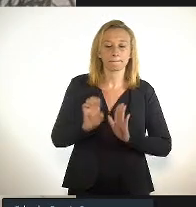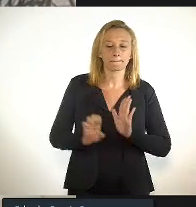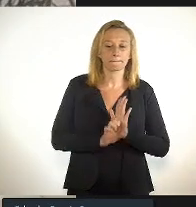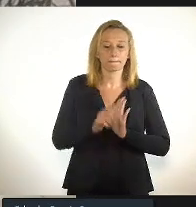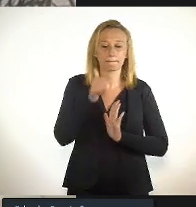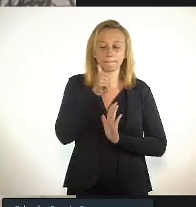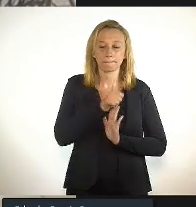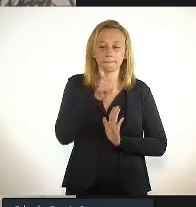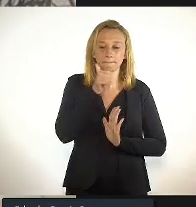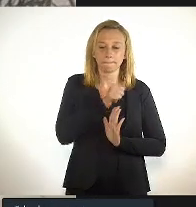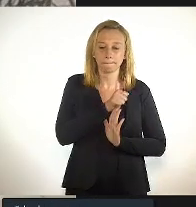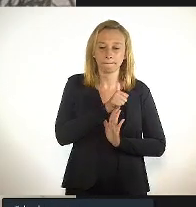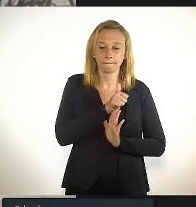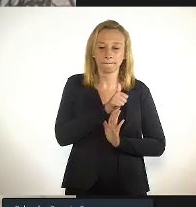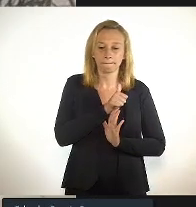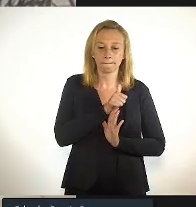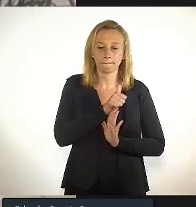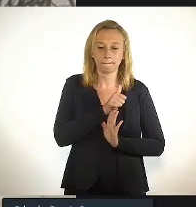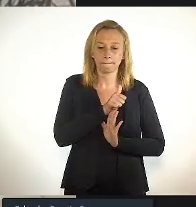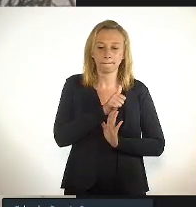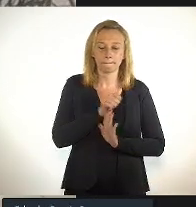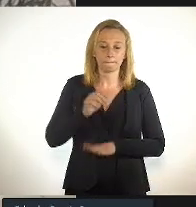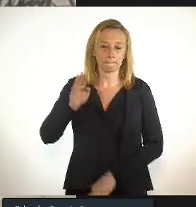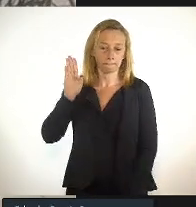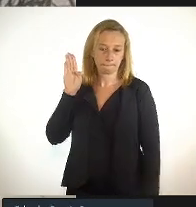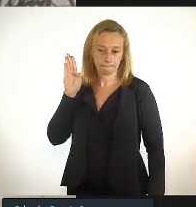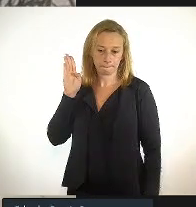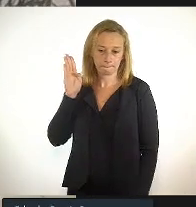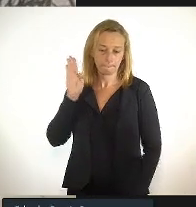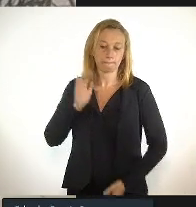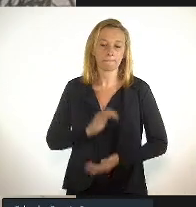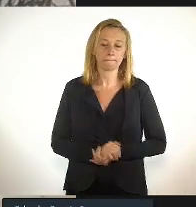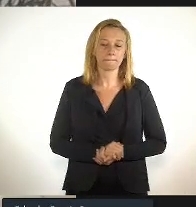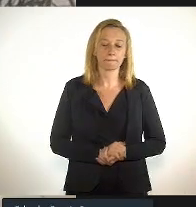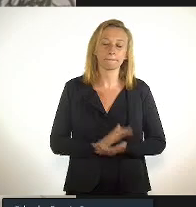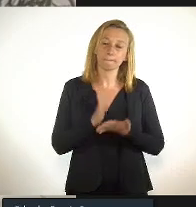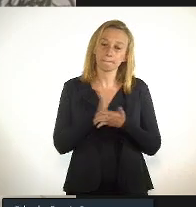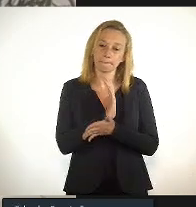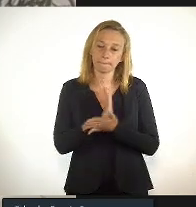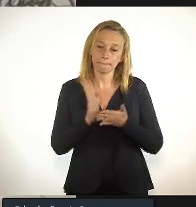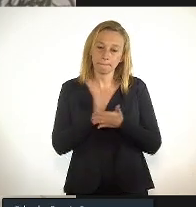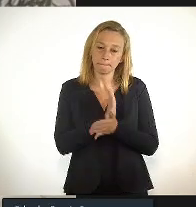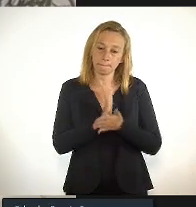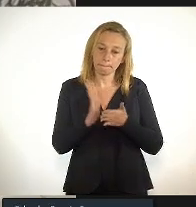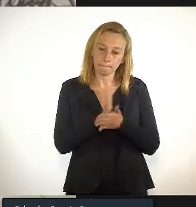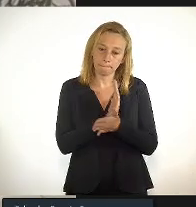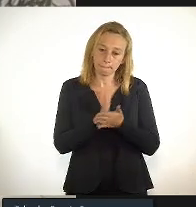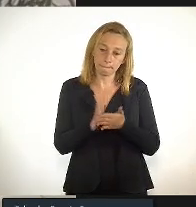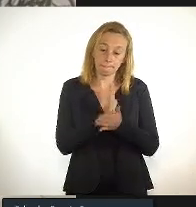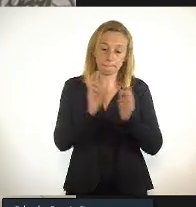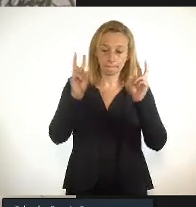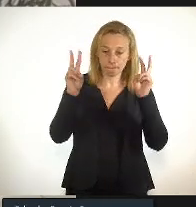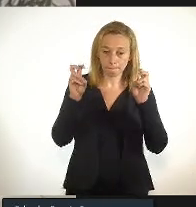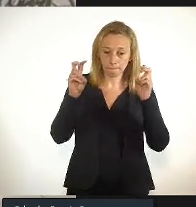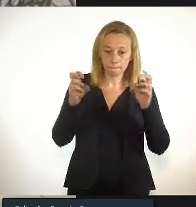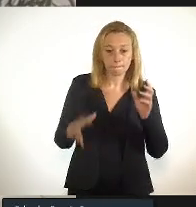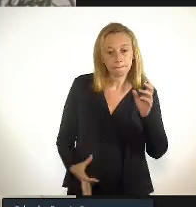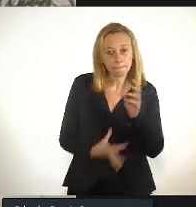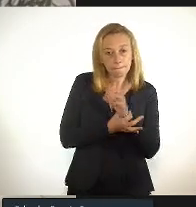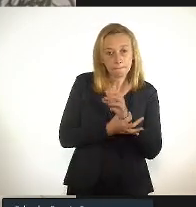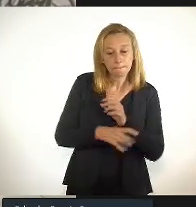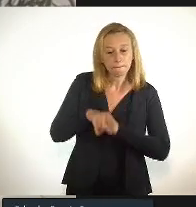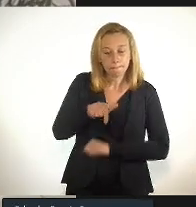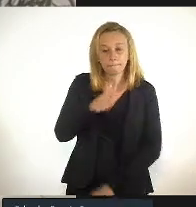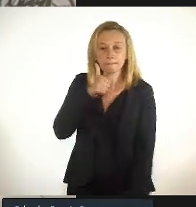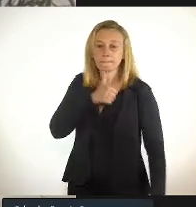Mulher Parlamentar, trazendo alguns elementos de proteção a essas mulheres